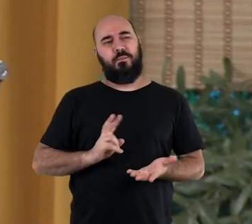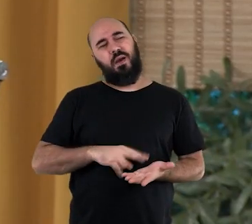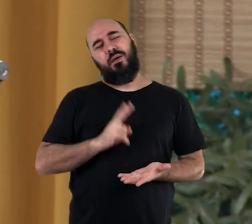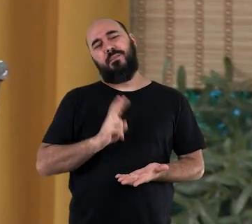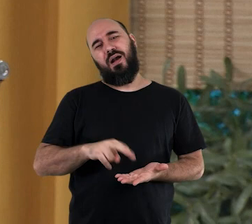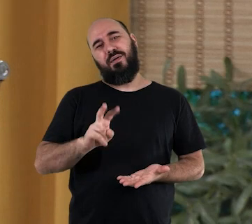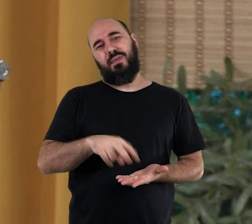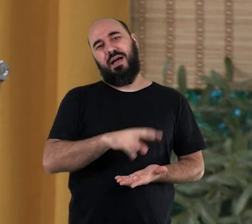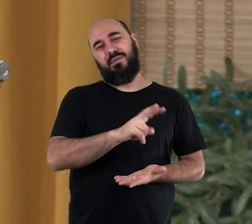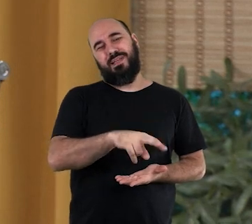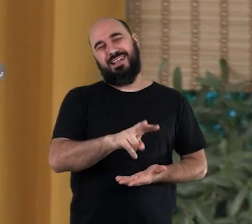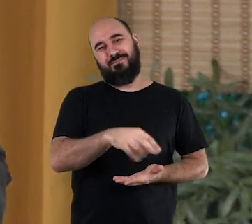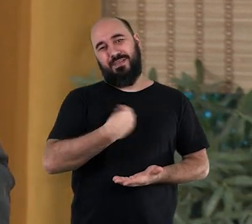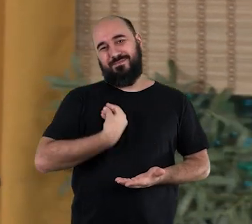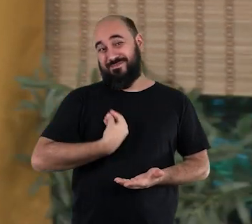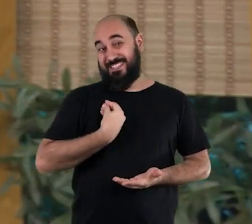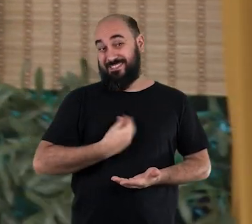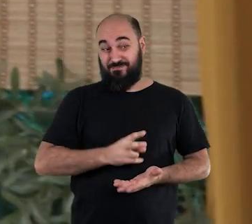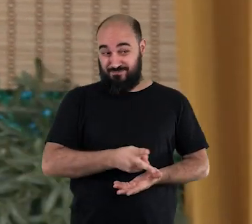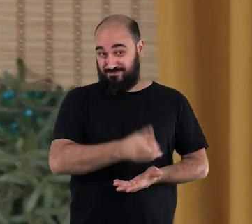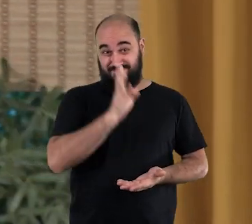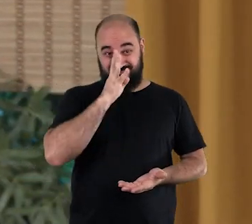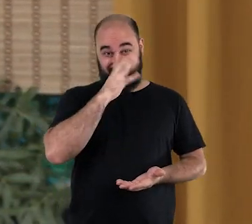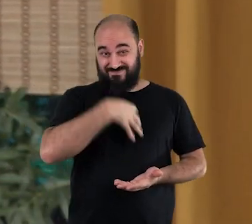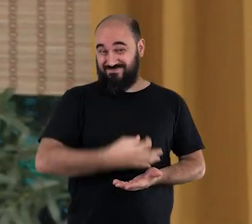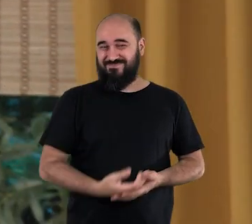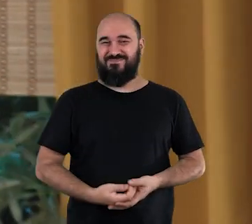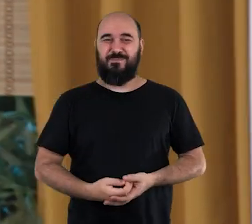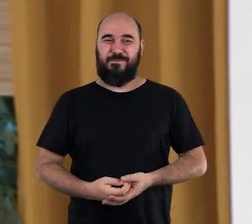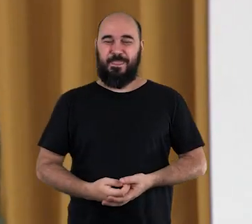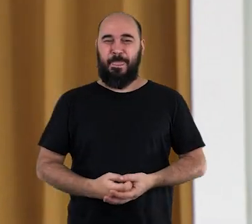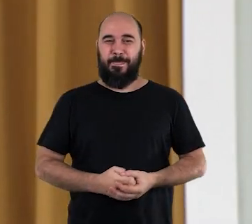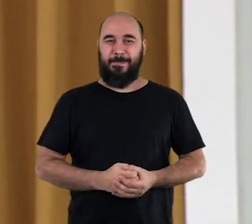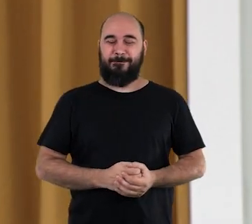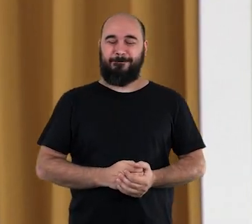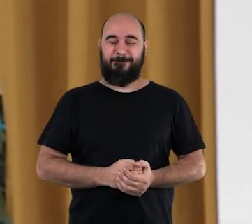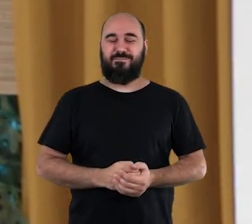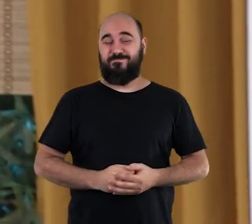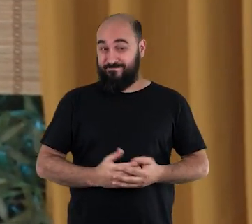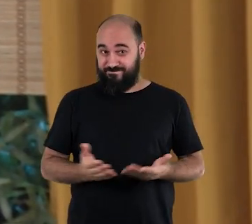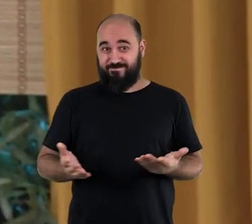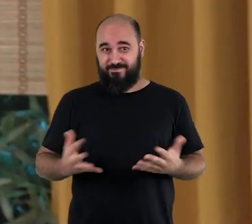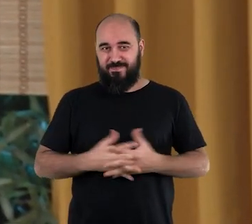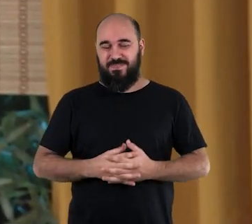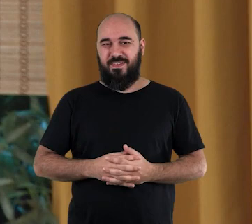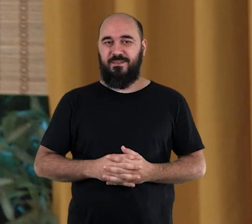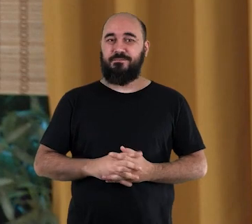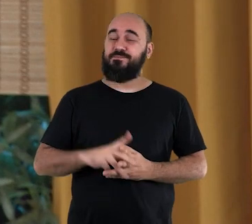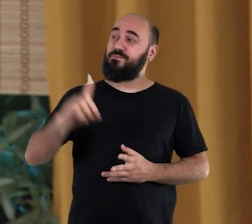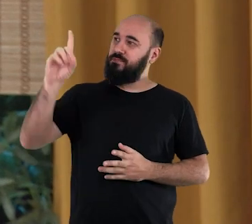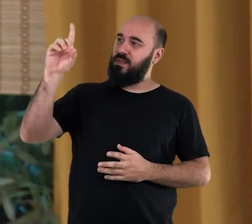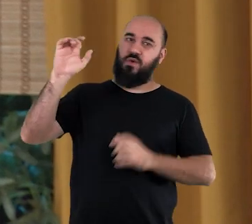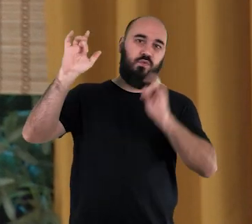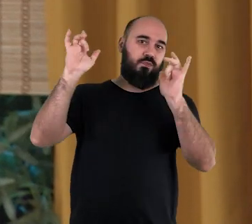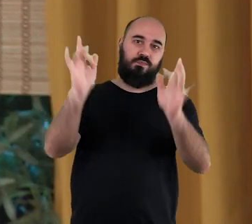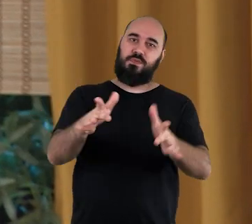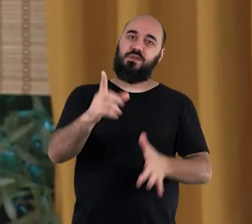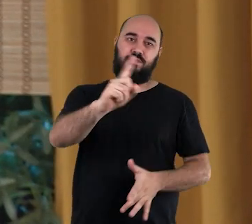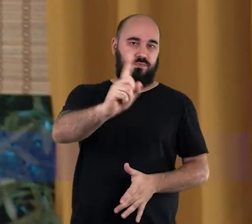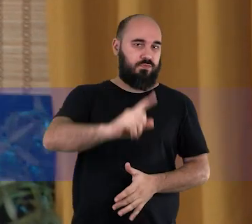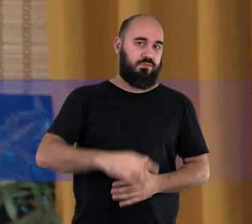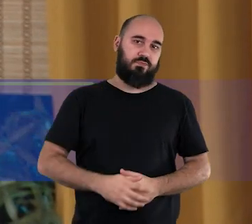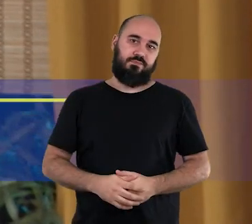Ouça isso aqui. Assim como Deus não abandonou Elias, Deus também não abandona nenhum de